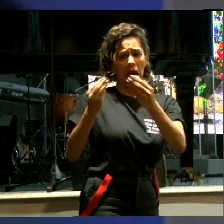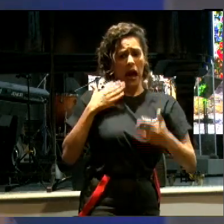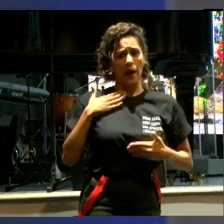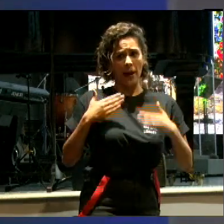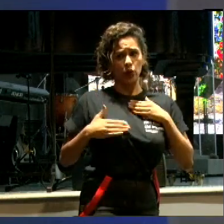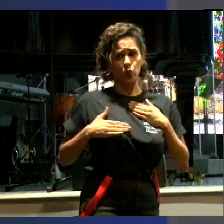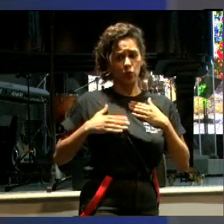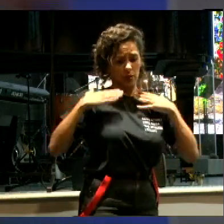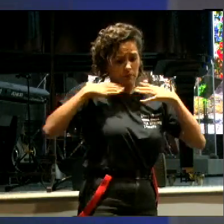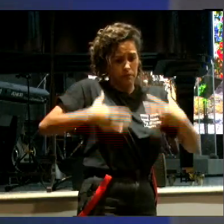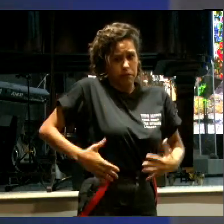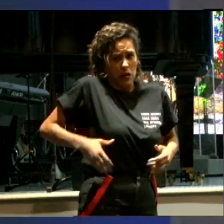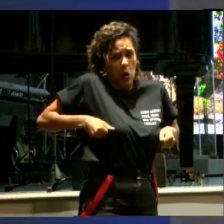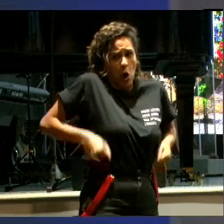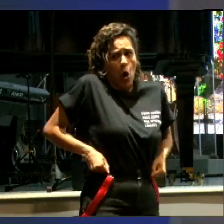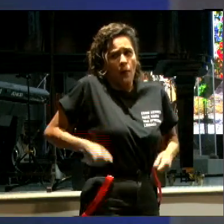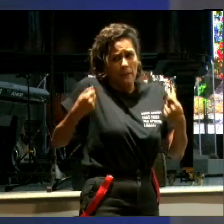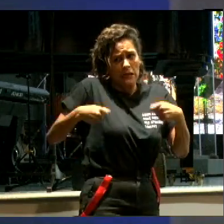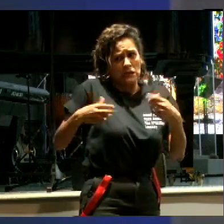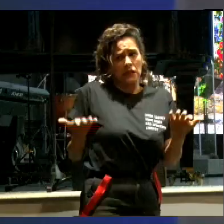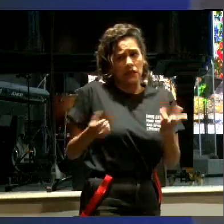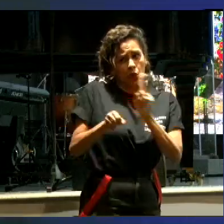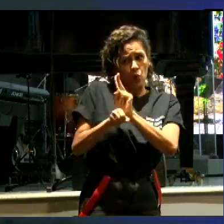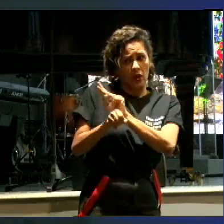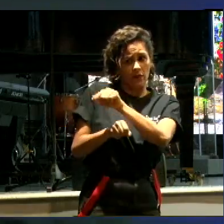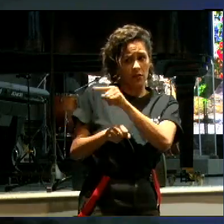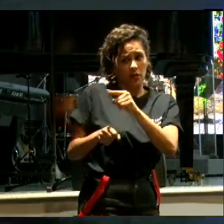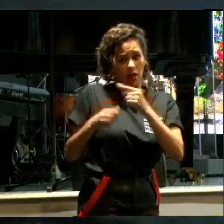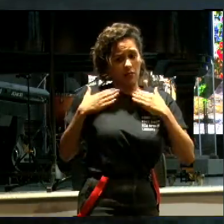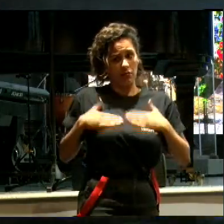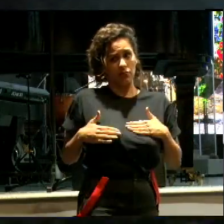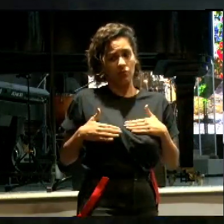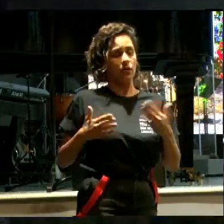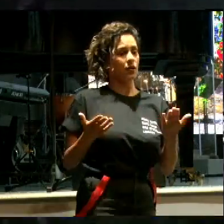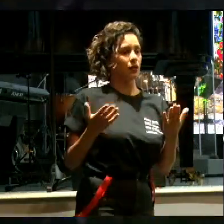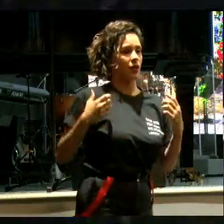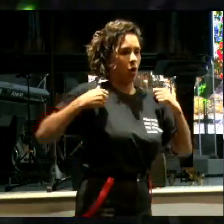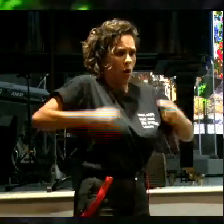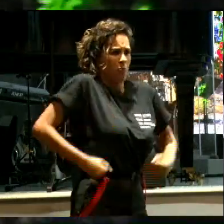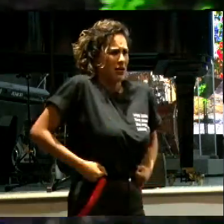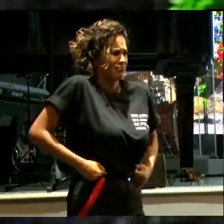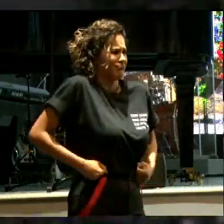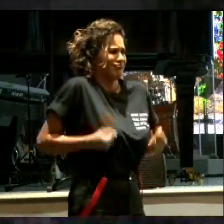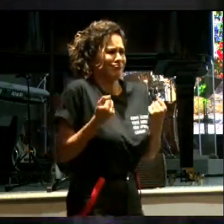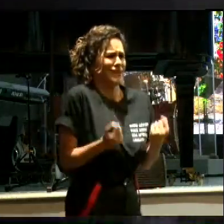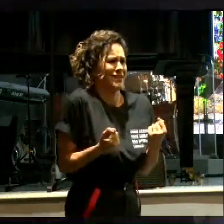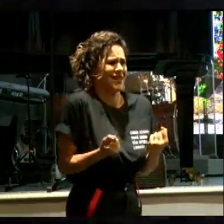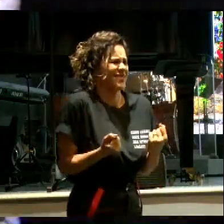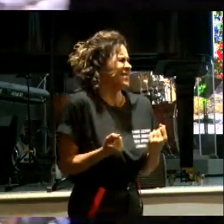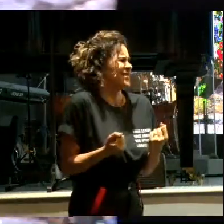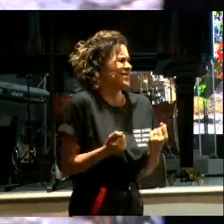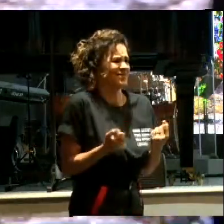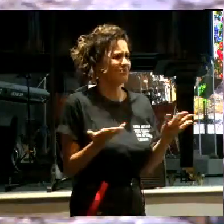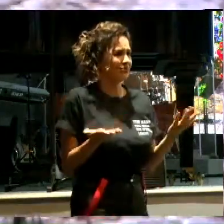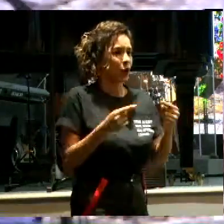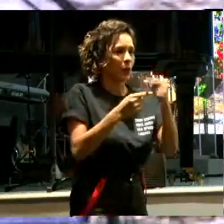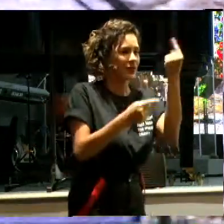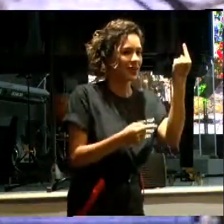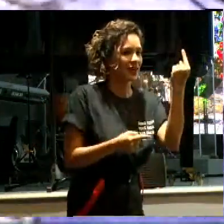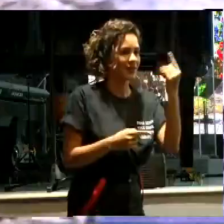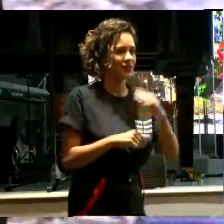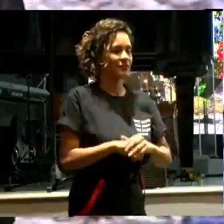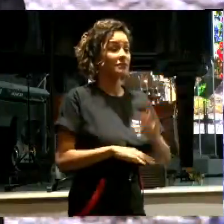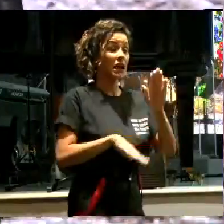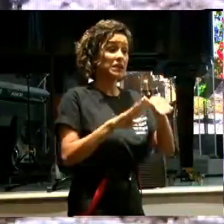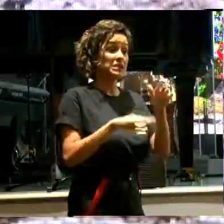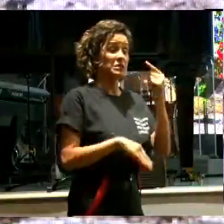própria armadura. Muitas das vezes você fica aqui olhando, às vezes a pastora Lília pregar, e você fala assim: ah, eu nunca vou chegar a